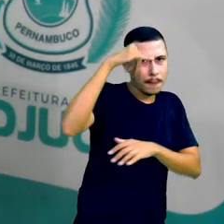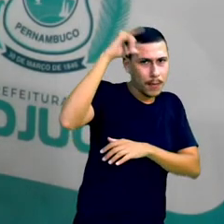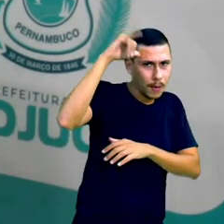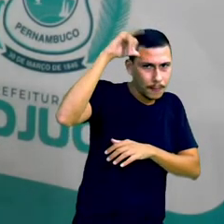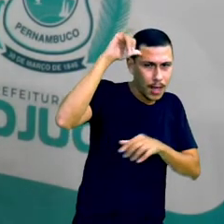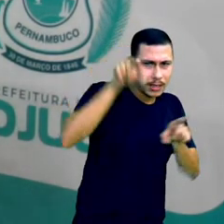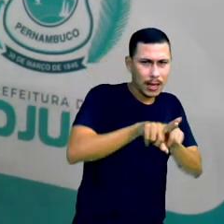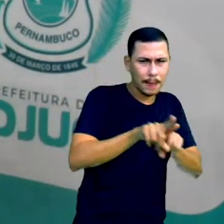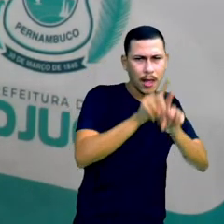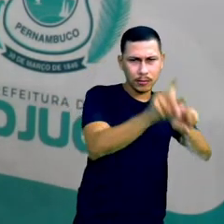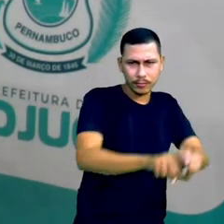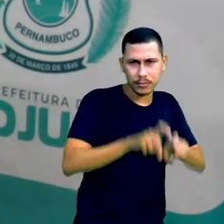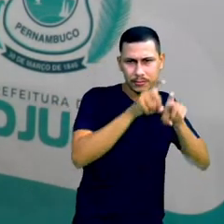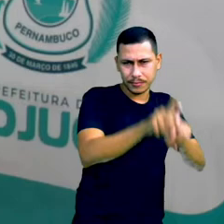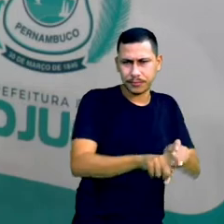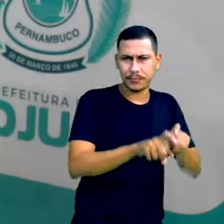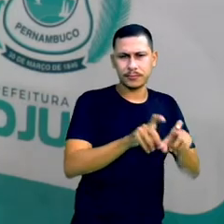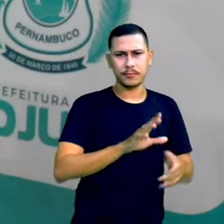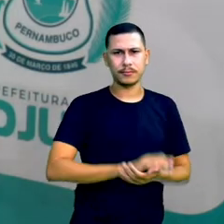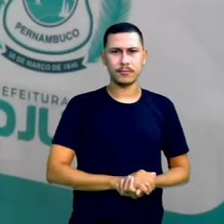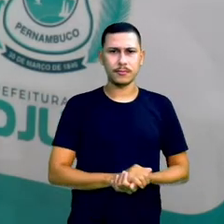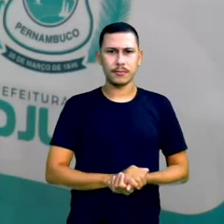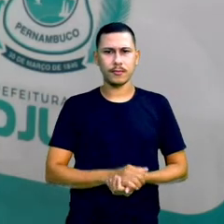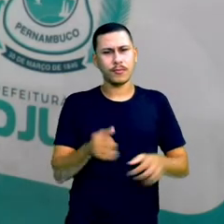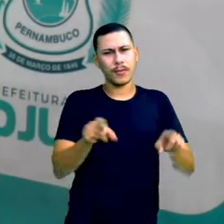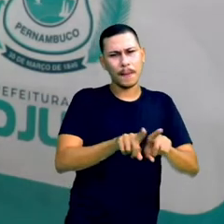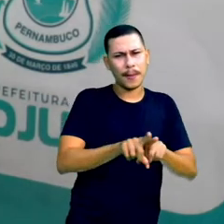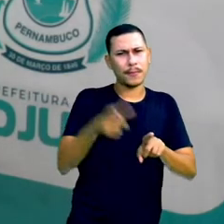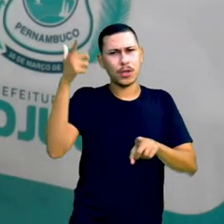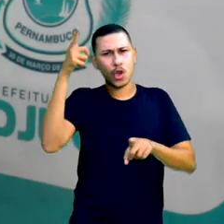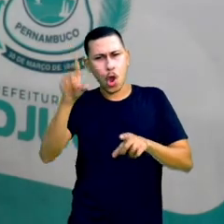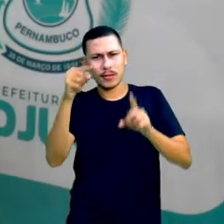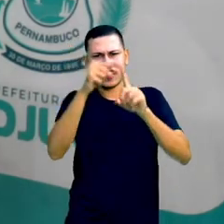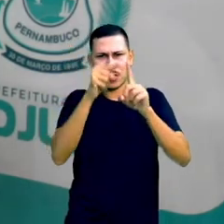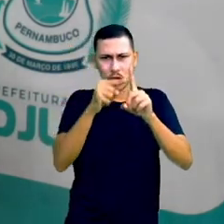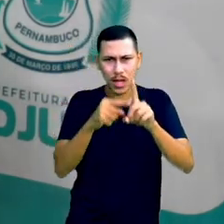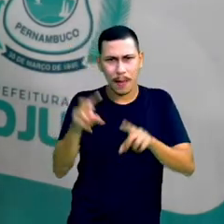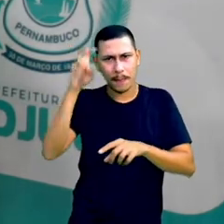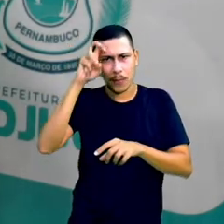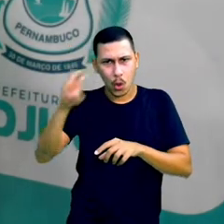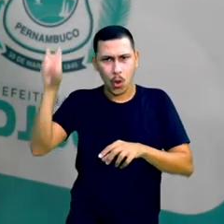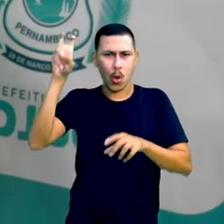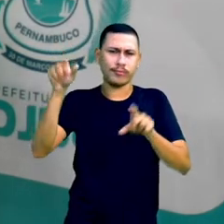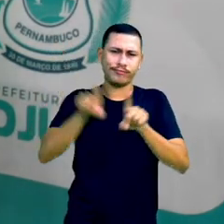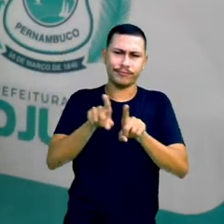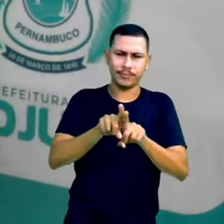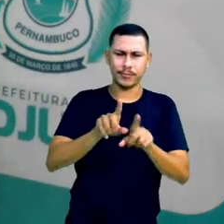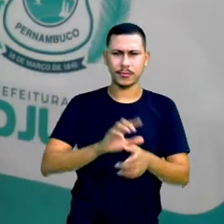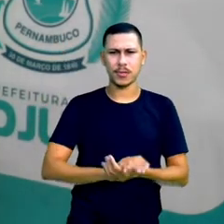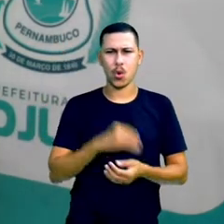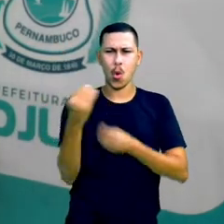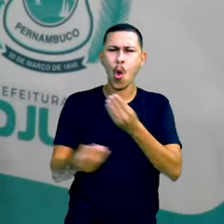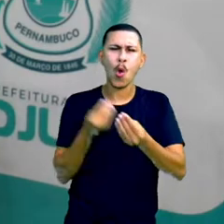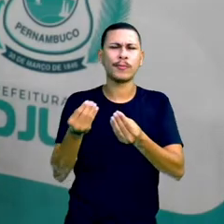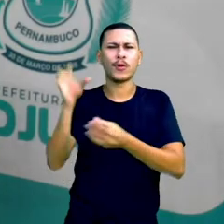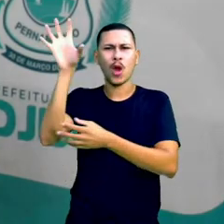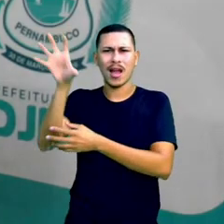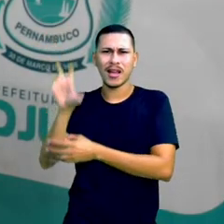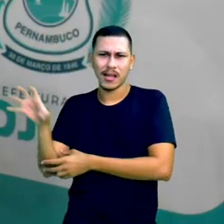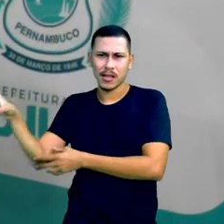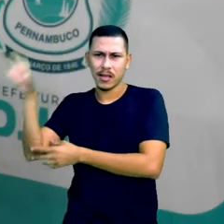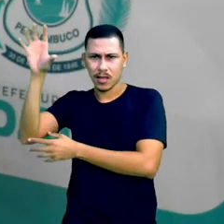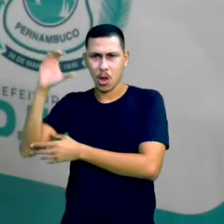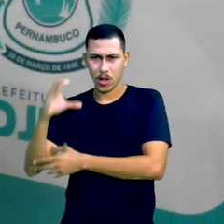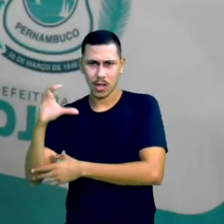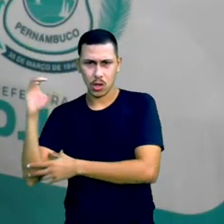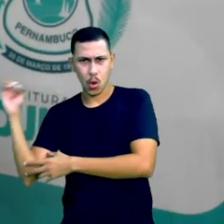da soja, a gente tem o cultivo de outros tipos de cultura, né? É como se essa região centro-oeste ela